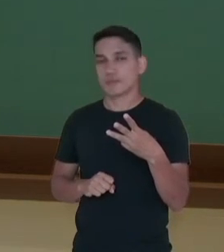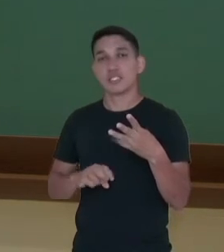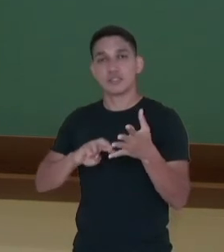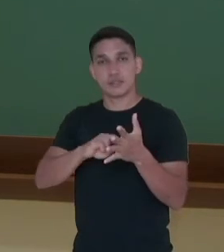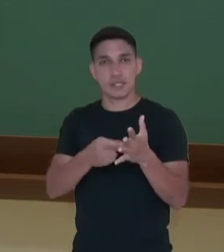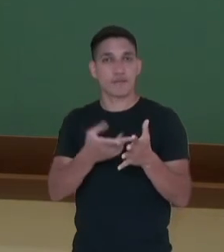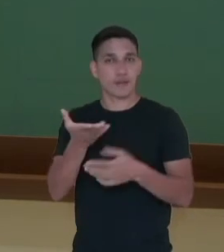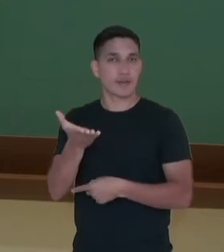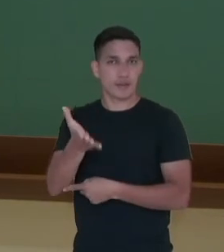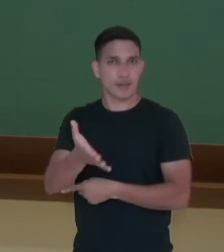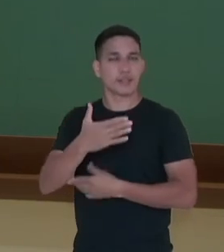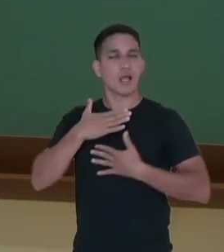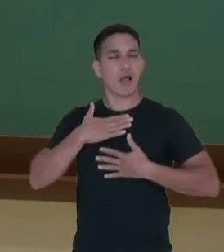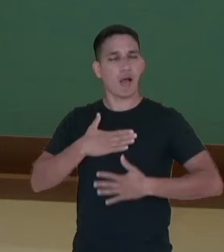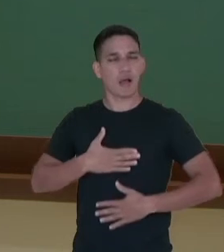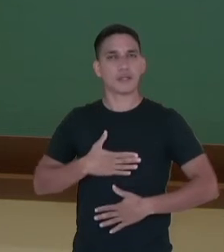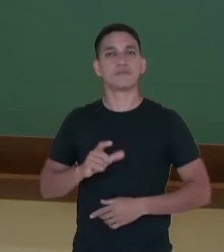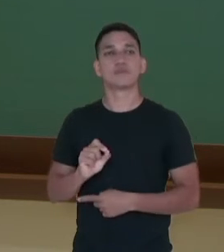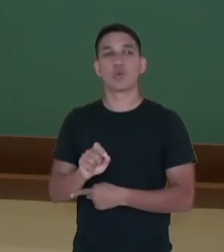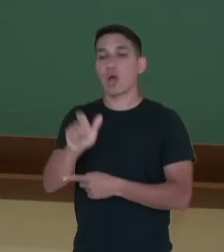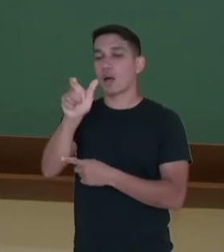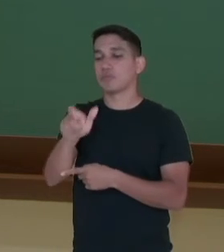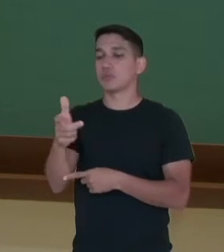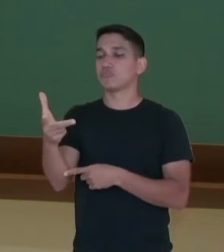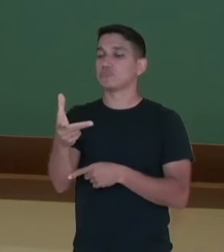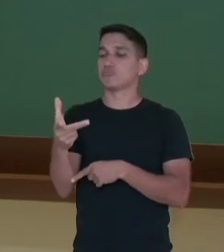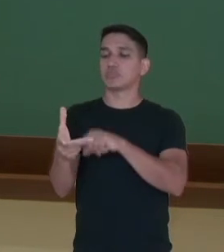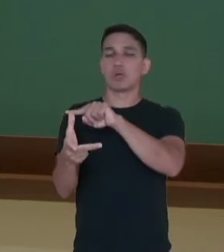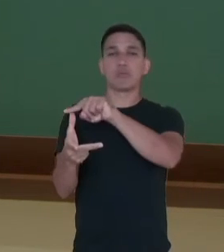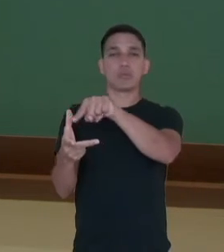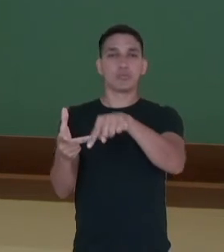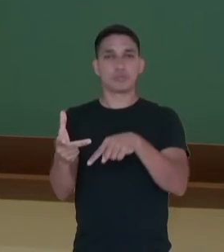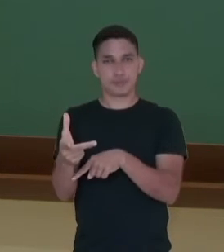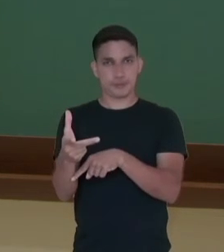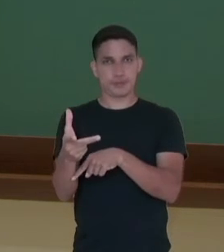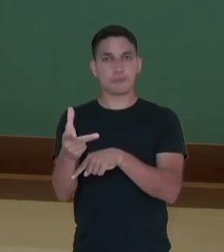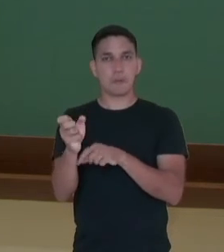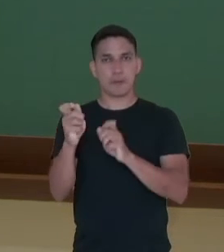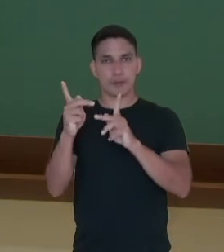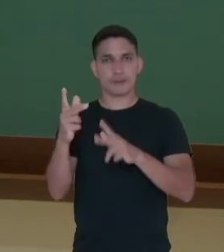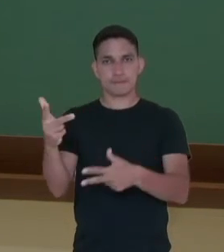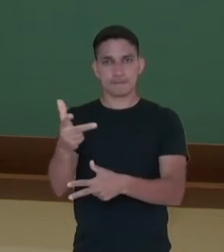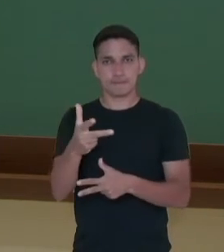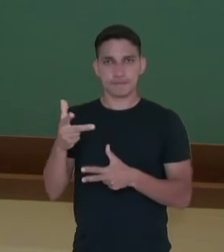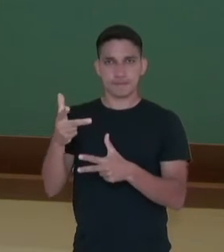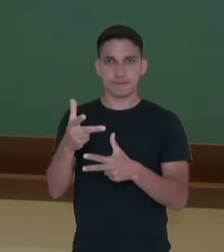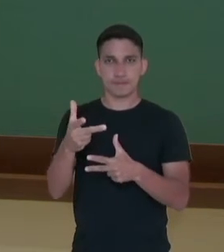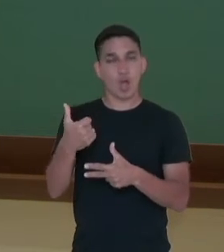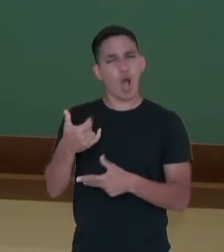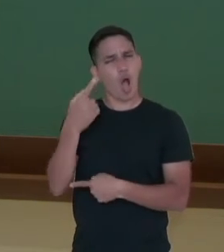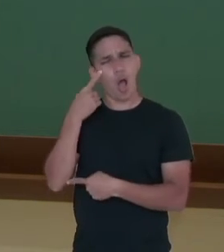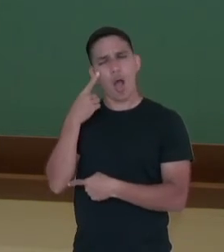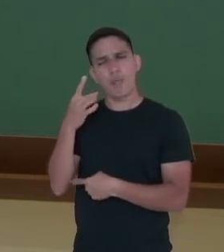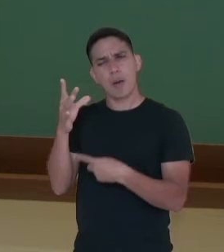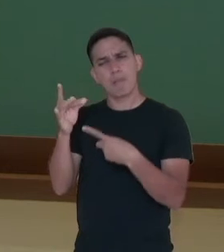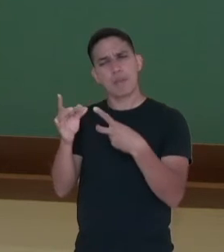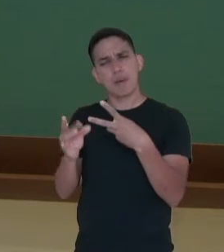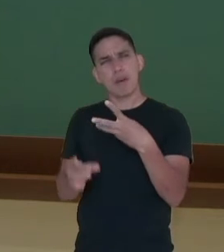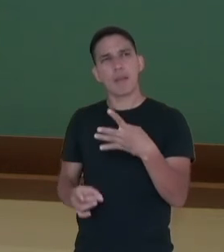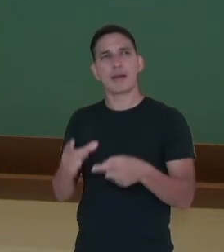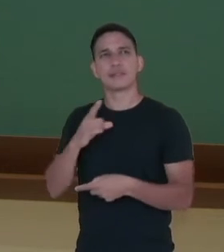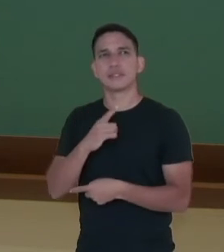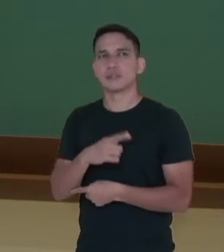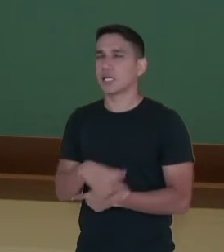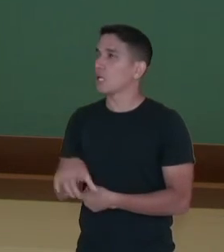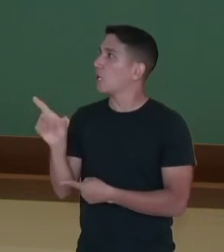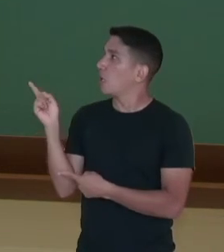dormir, descansar. E as pessoas aqui verbais, as pessoas do discurso, né? Observem o que está destacado